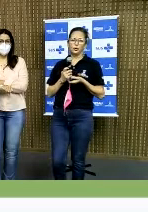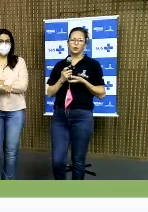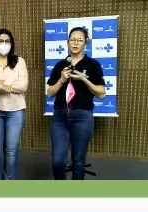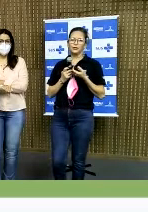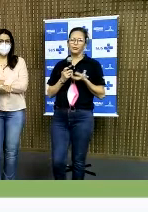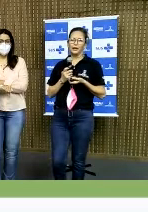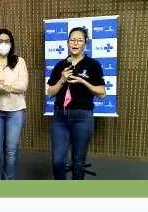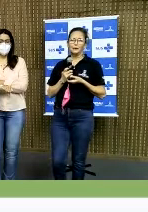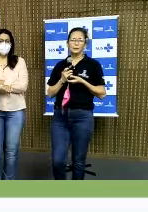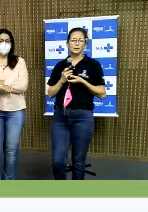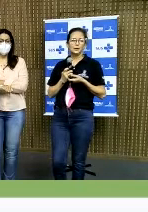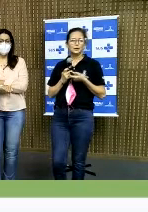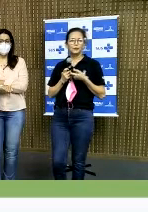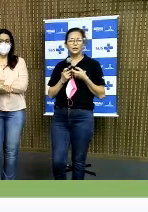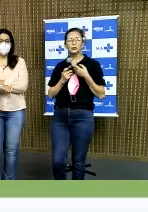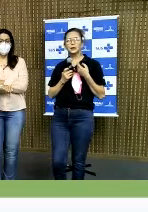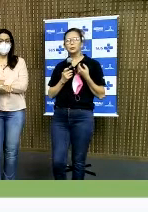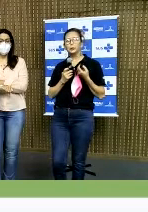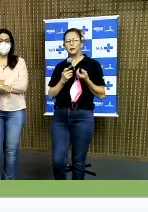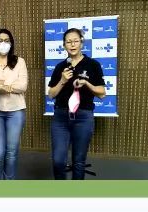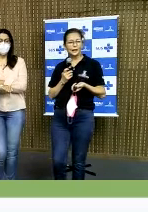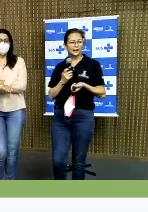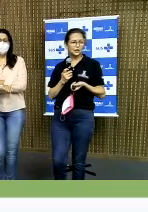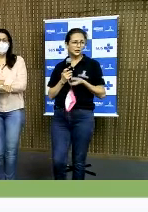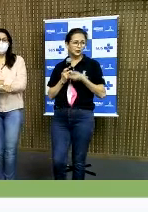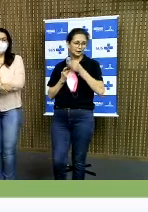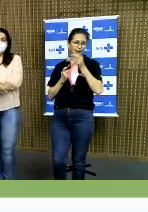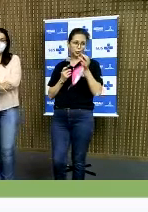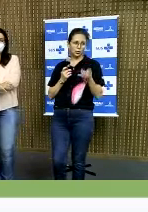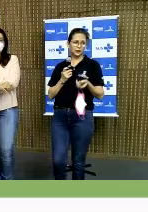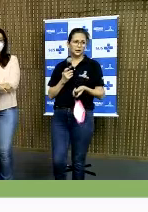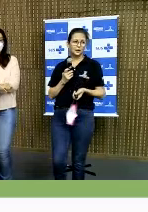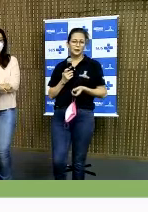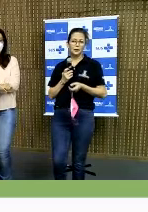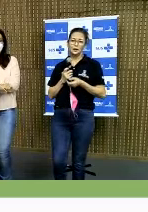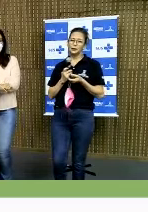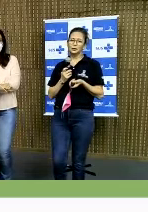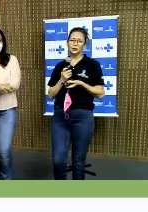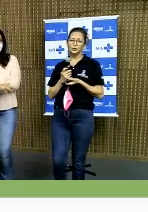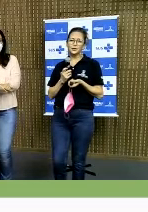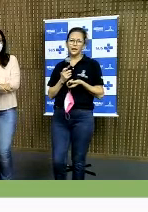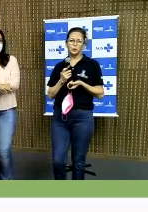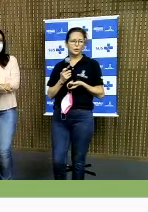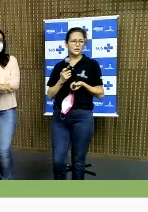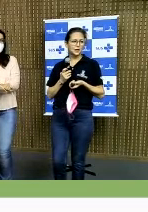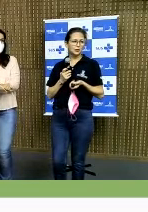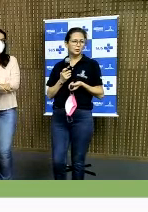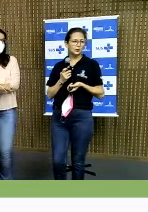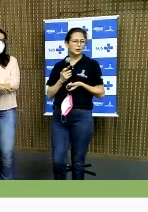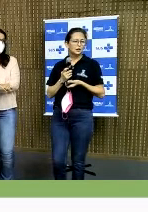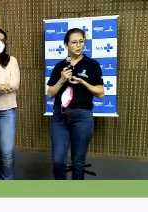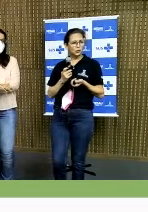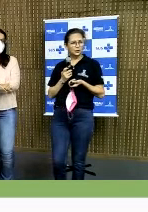Solicitamos, já foram, já verificaram, viram que o problema é na rede, na torre, e não nos deram uma